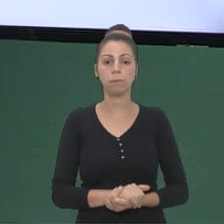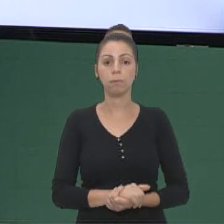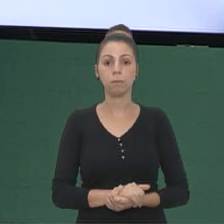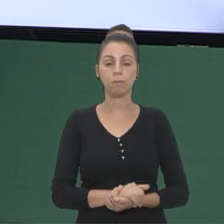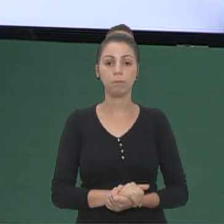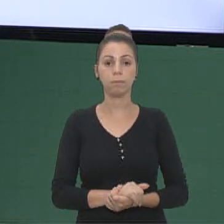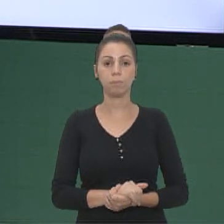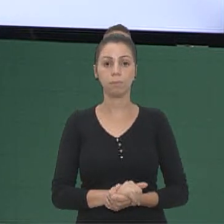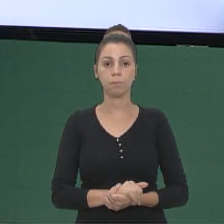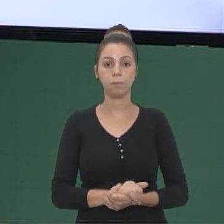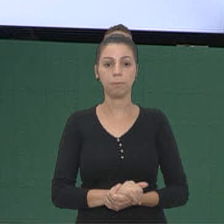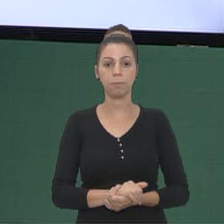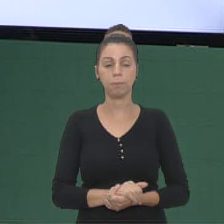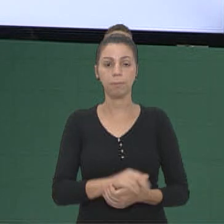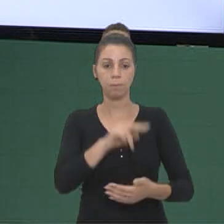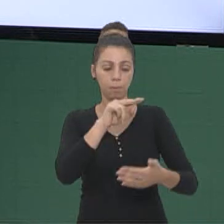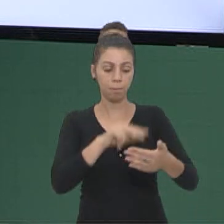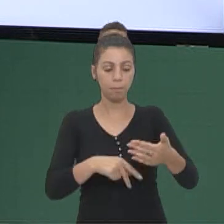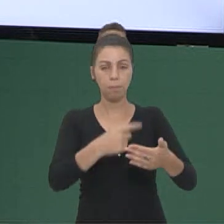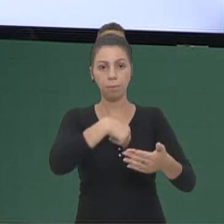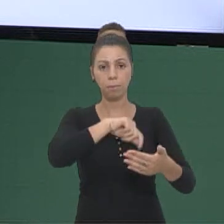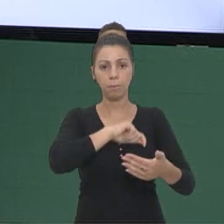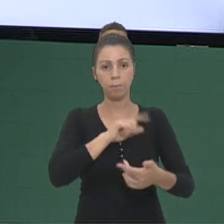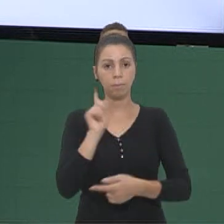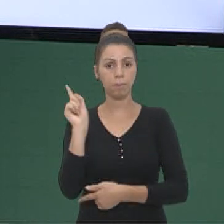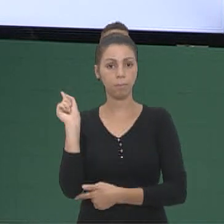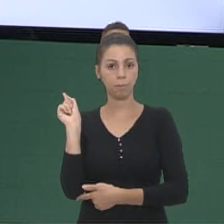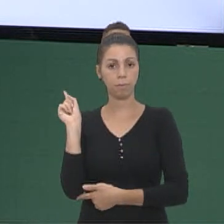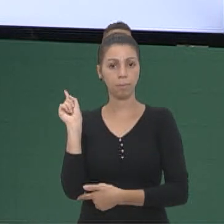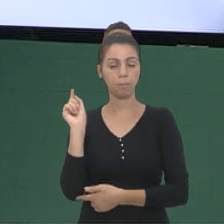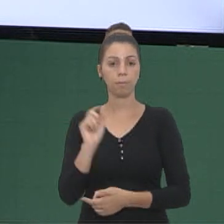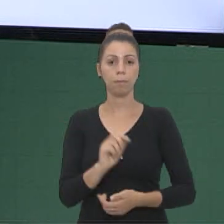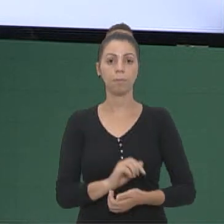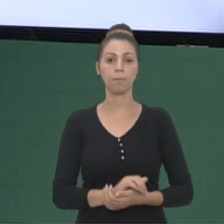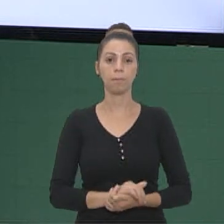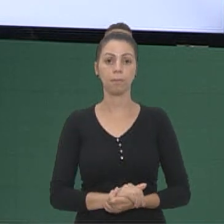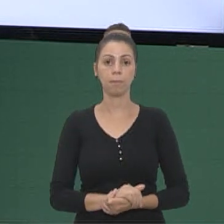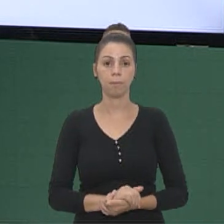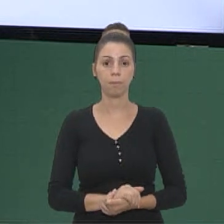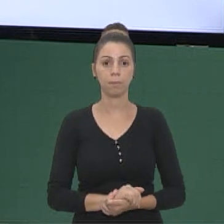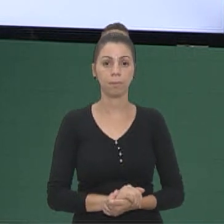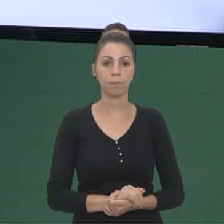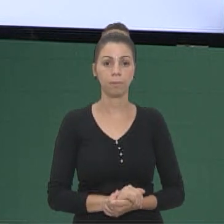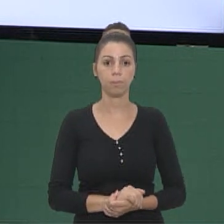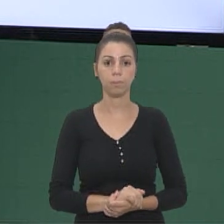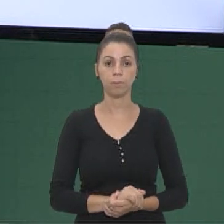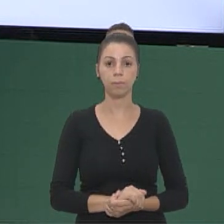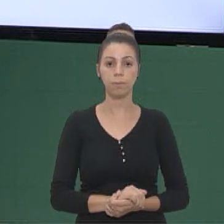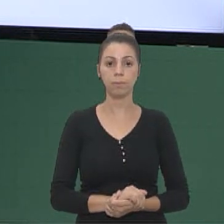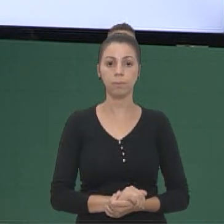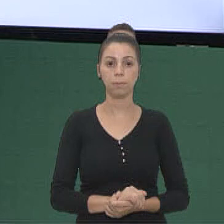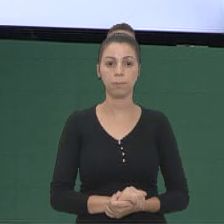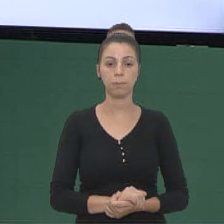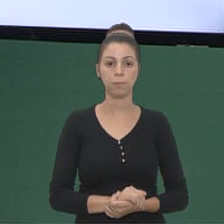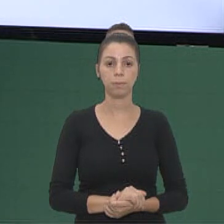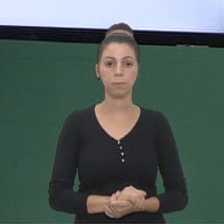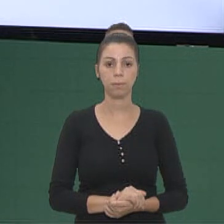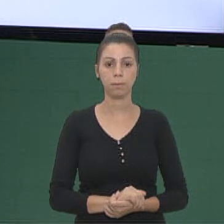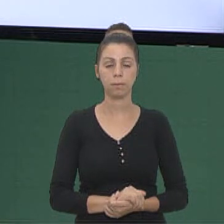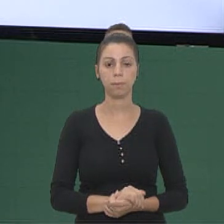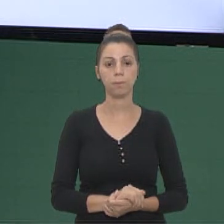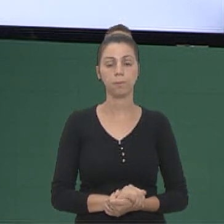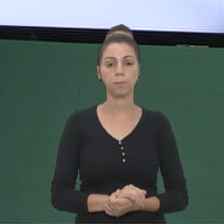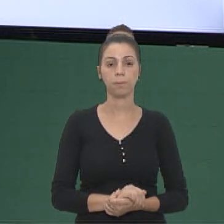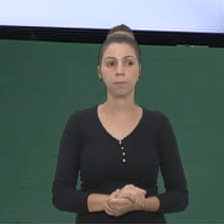amanhã. La fiesta será mañana, amanhã. Ok? Um advérbio de tempo também. Olha a palavrinha